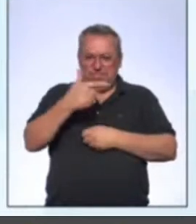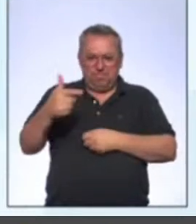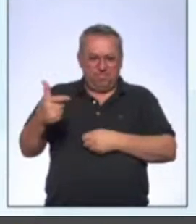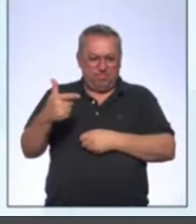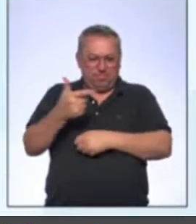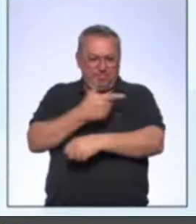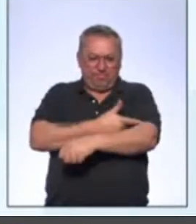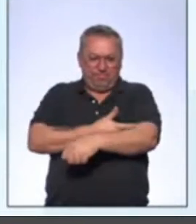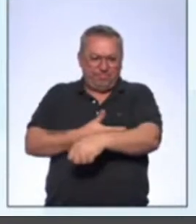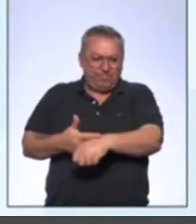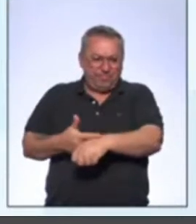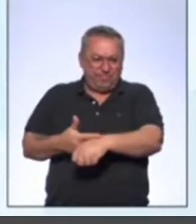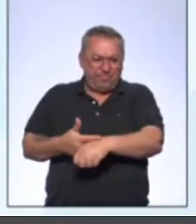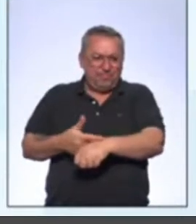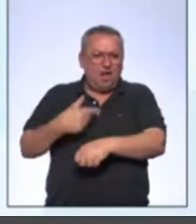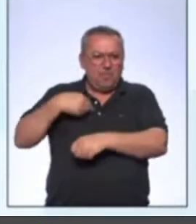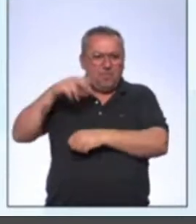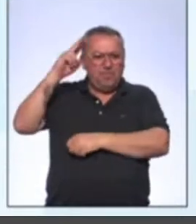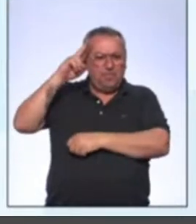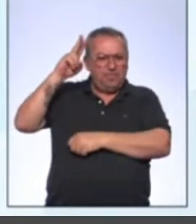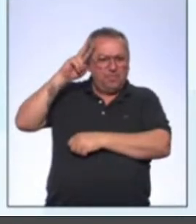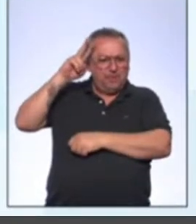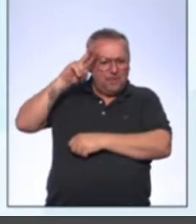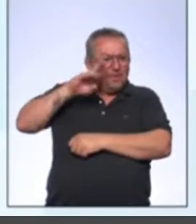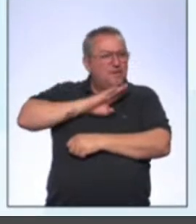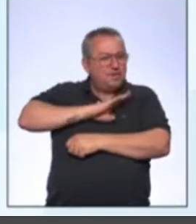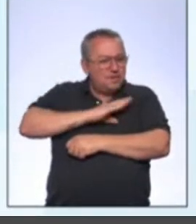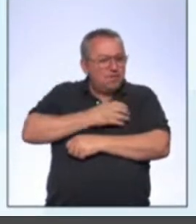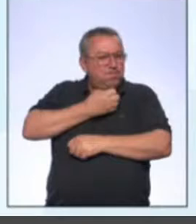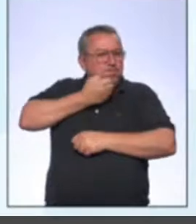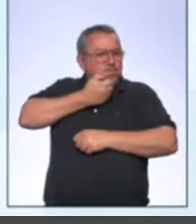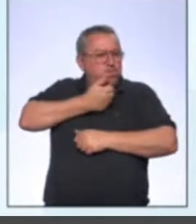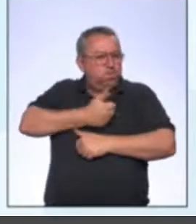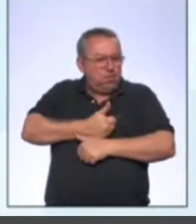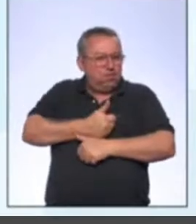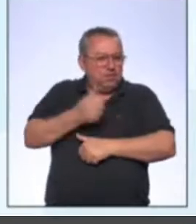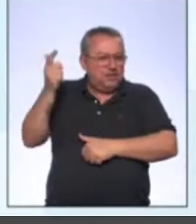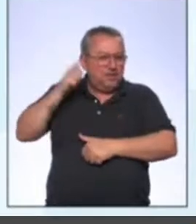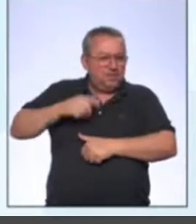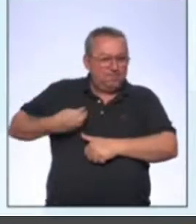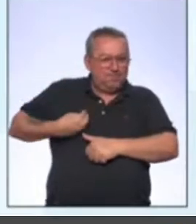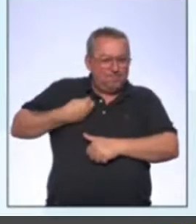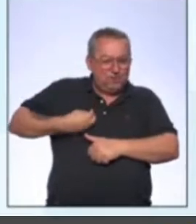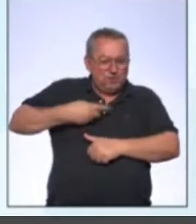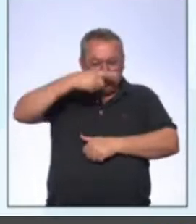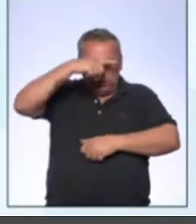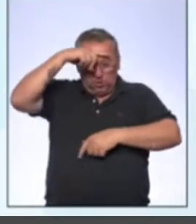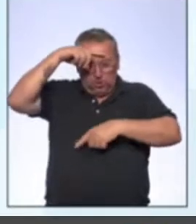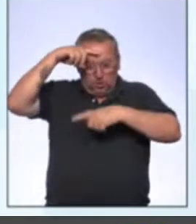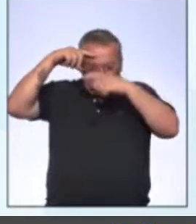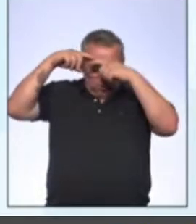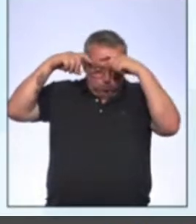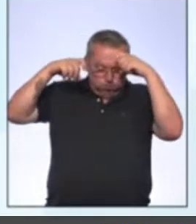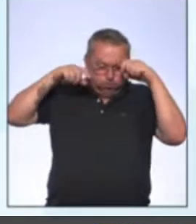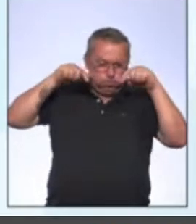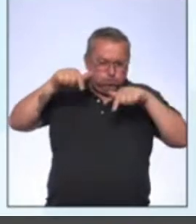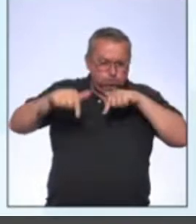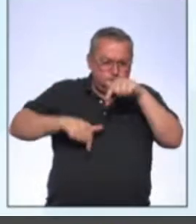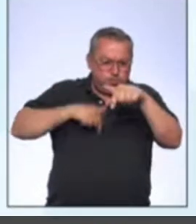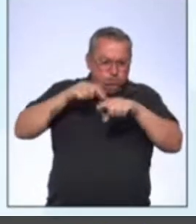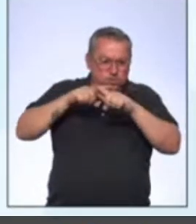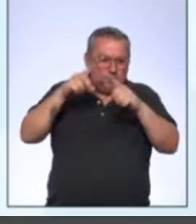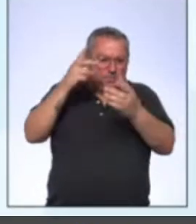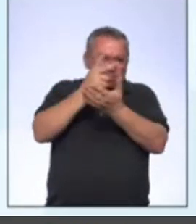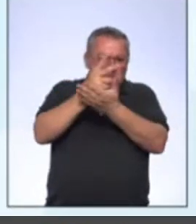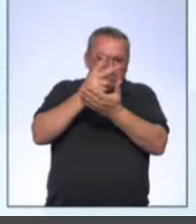educação. Ainda me lembro, era um grande coração. Ganhava a vida com muito suor, mas mesmo assim não